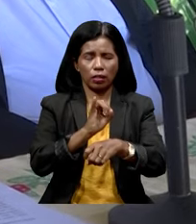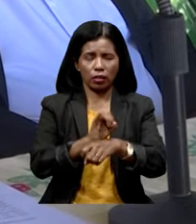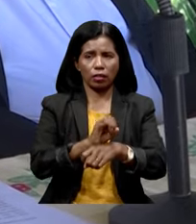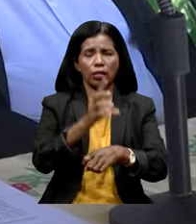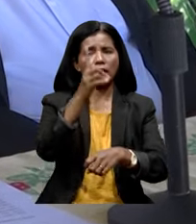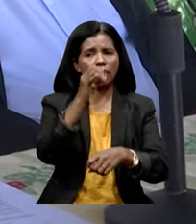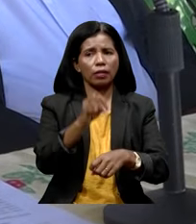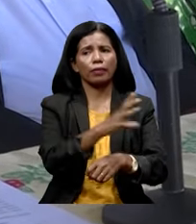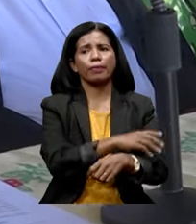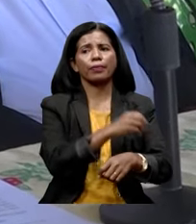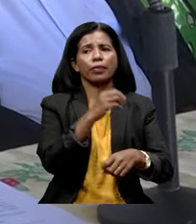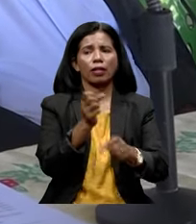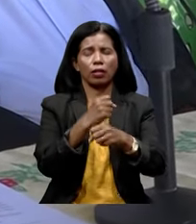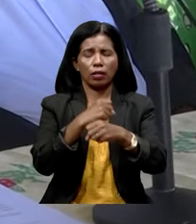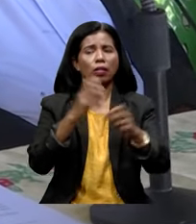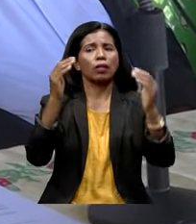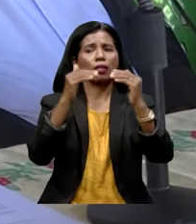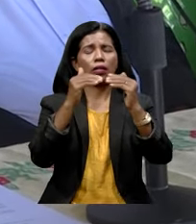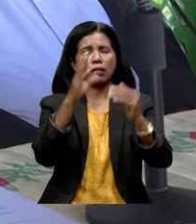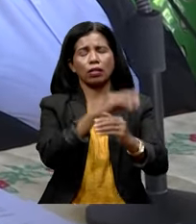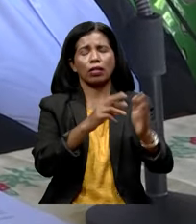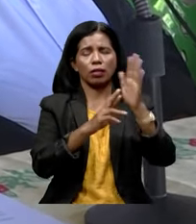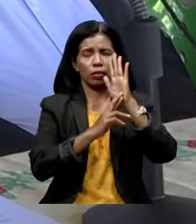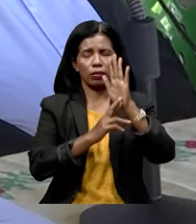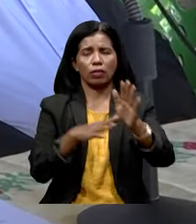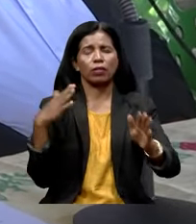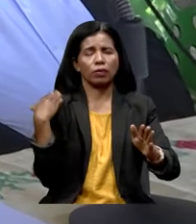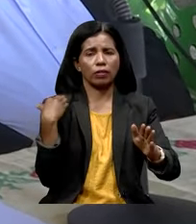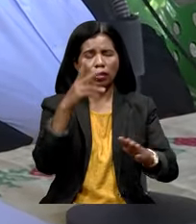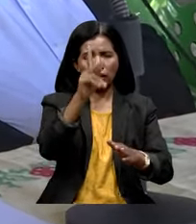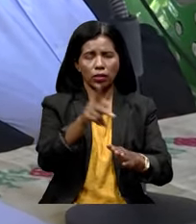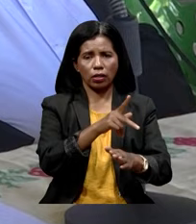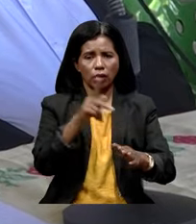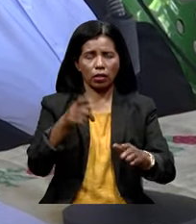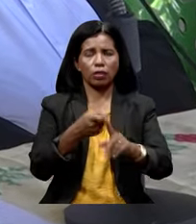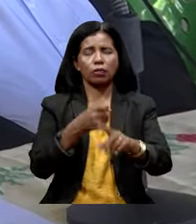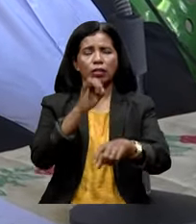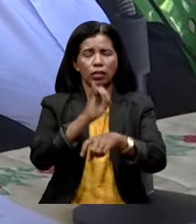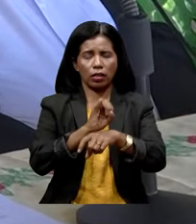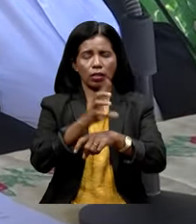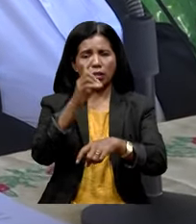Dili, no Mos, se halau Surumutu, o representante Juventude Católica Rusi Diocese